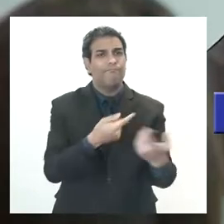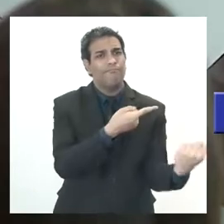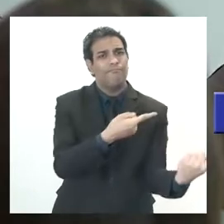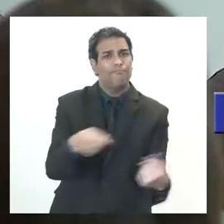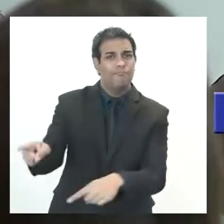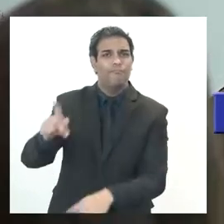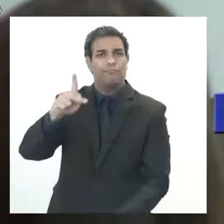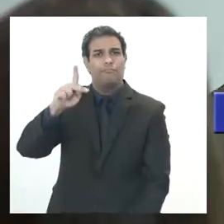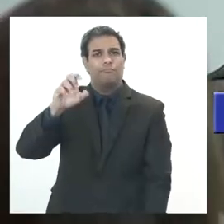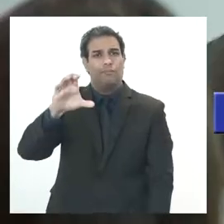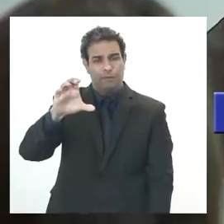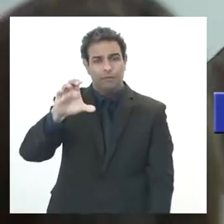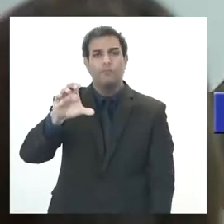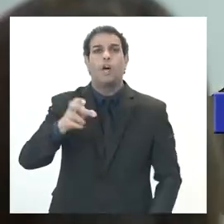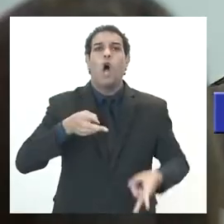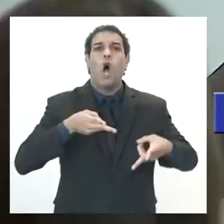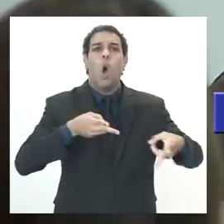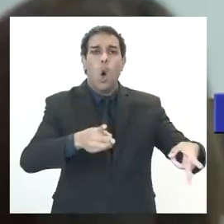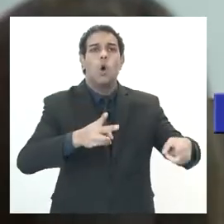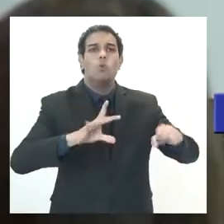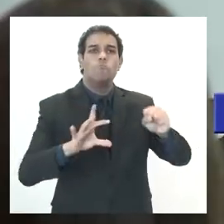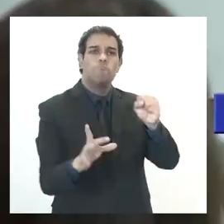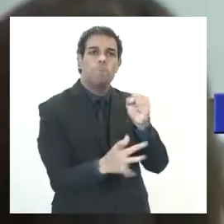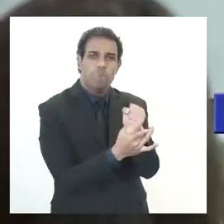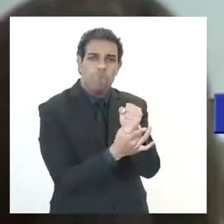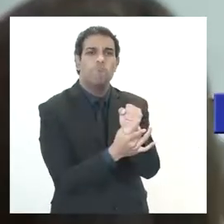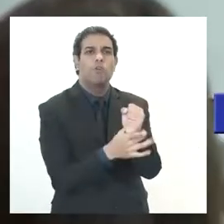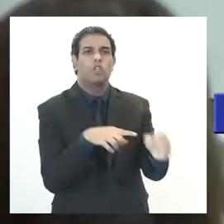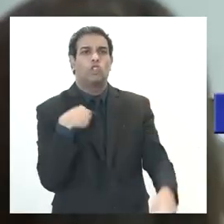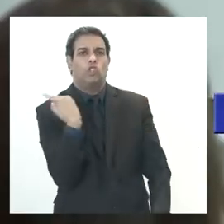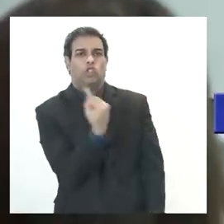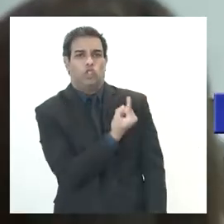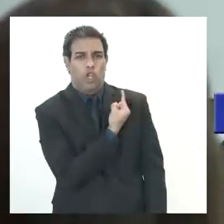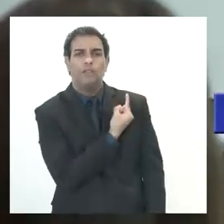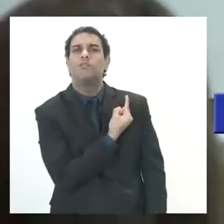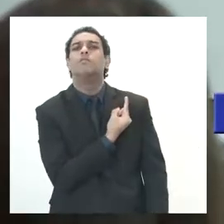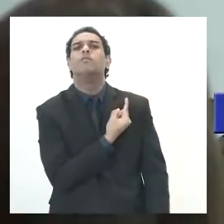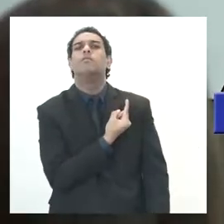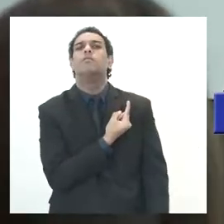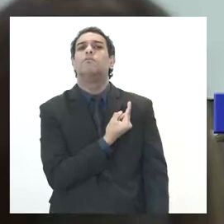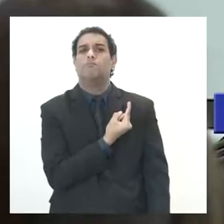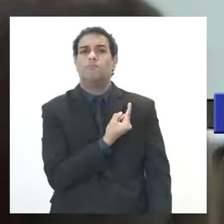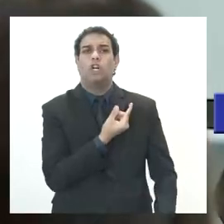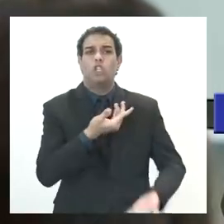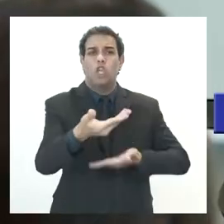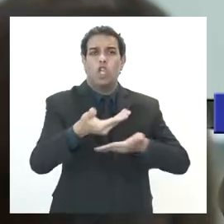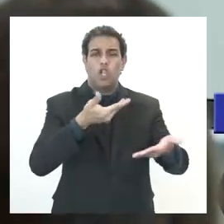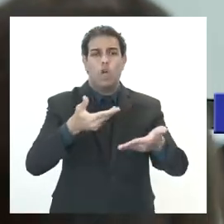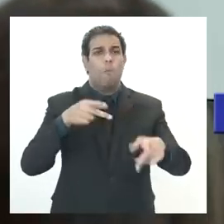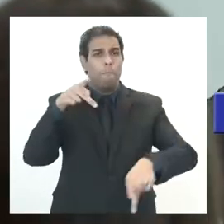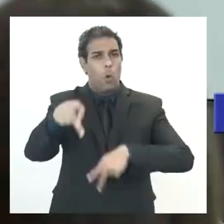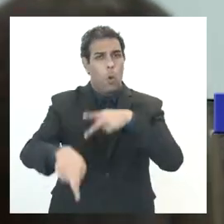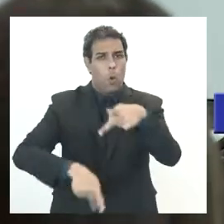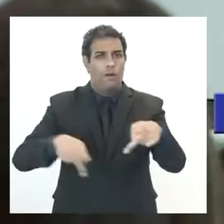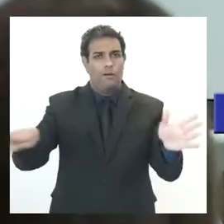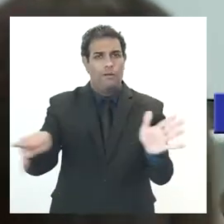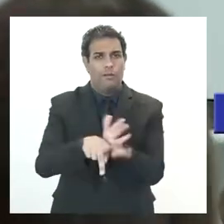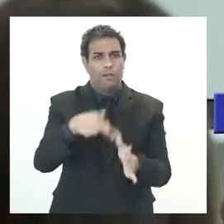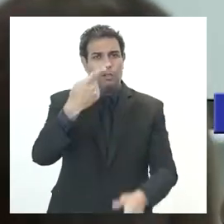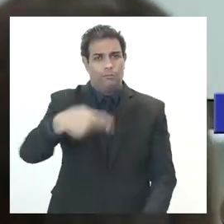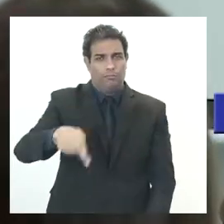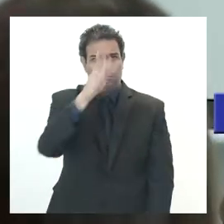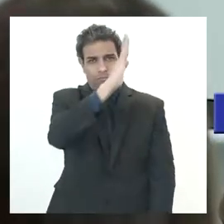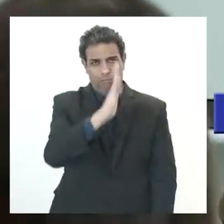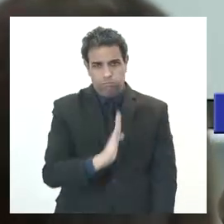33 lutar pela estabilidade é a principal tarefa de todos aqueles que servem ao povo brasileiro que serve com